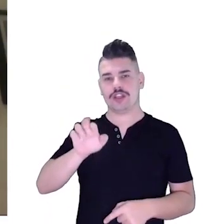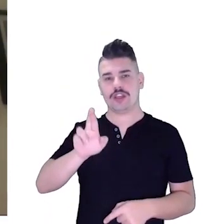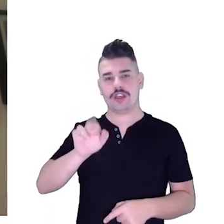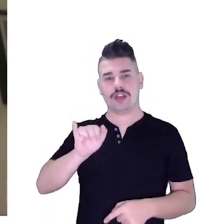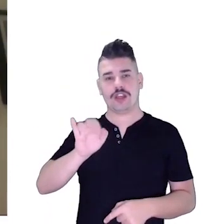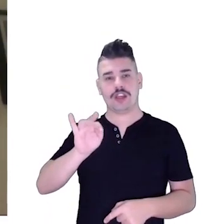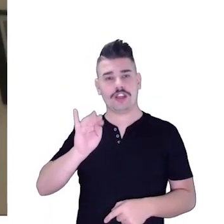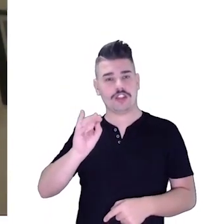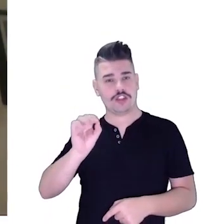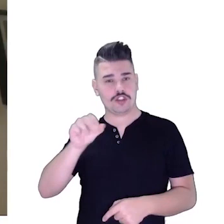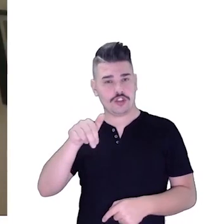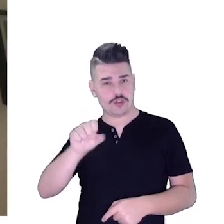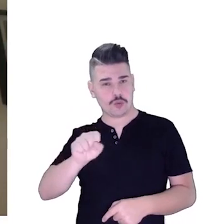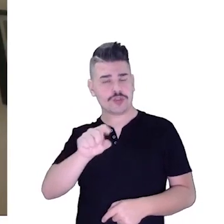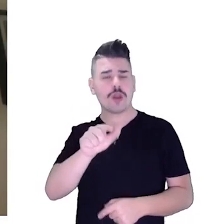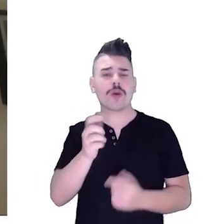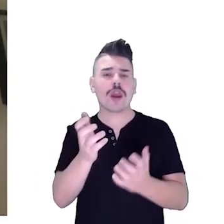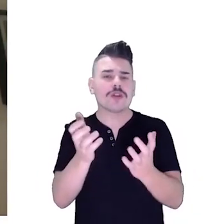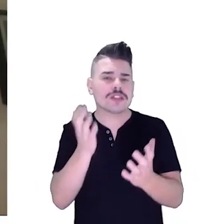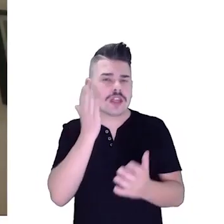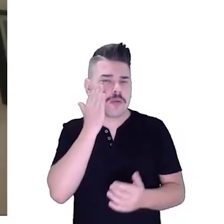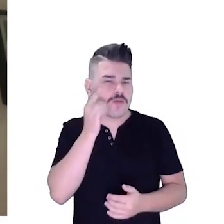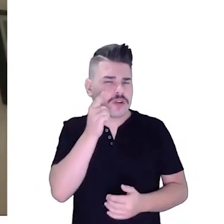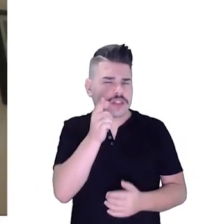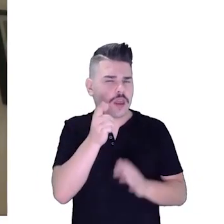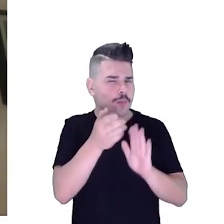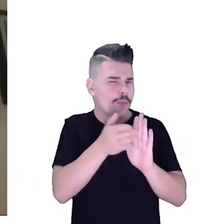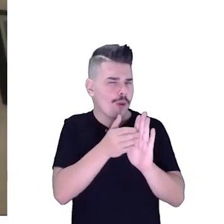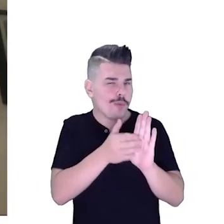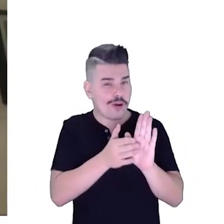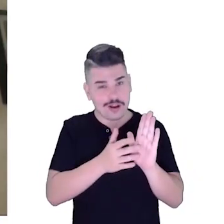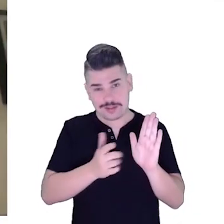sobre se há alguma proposta